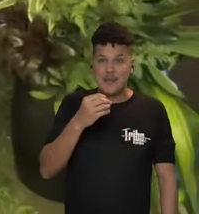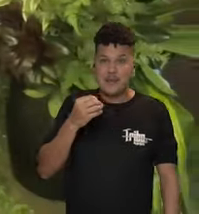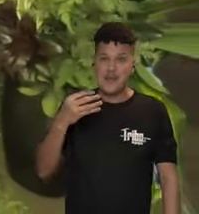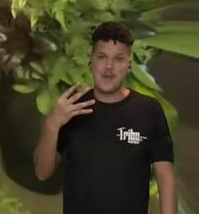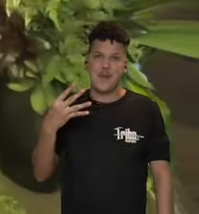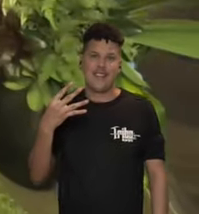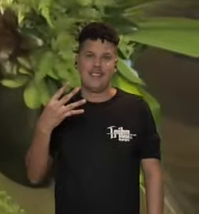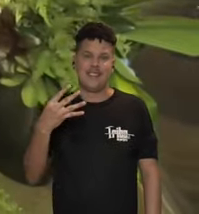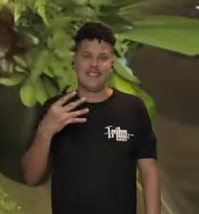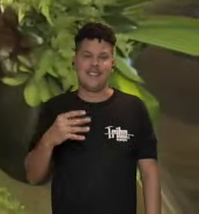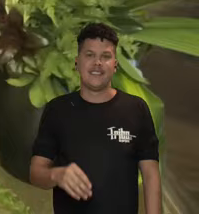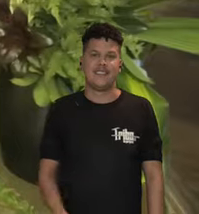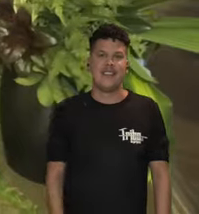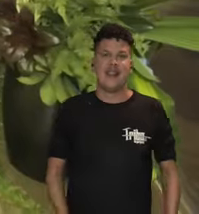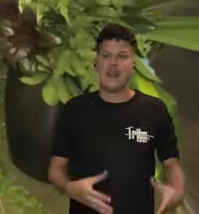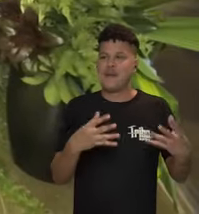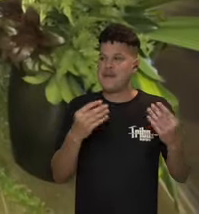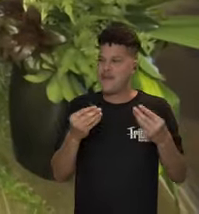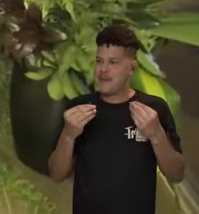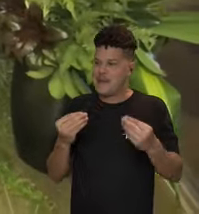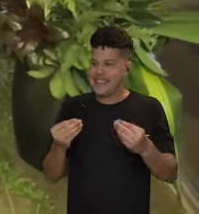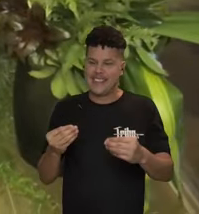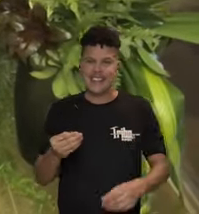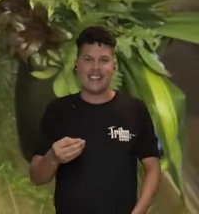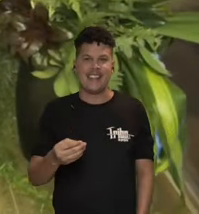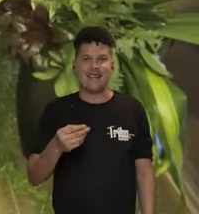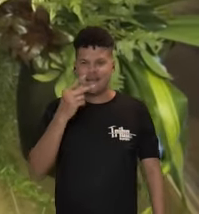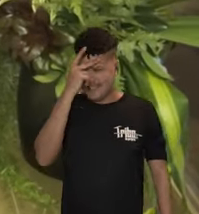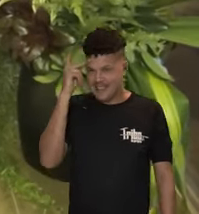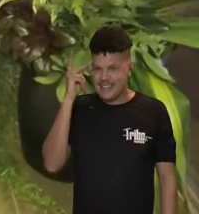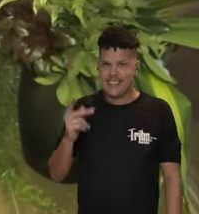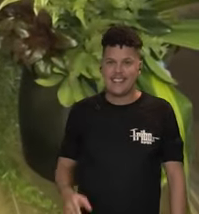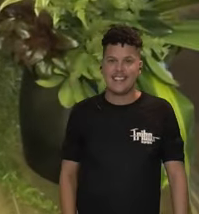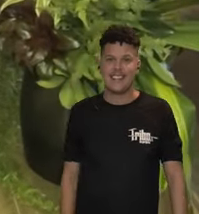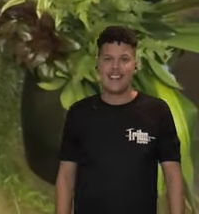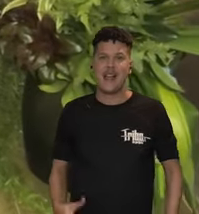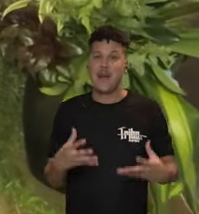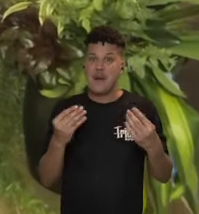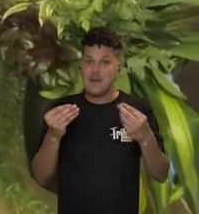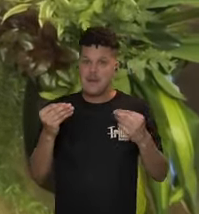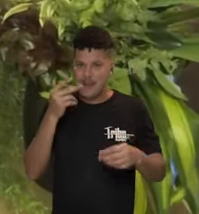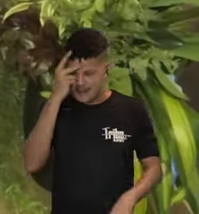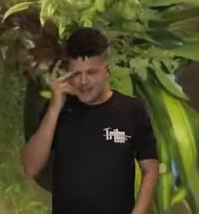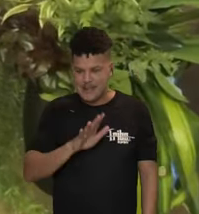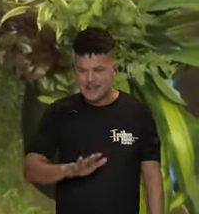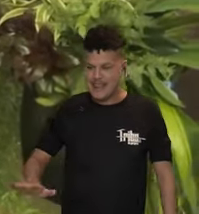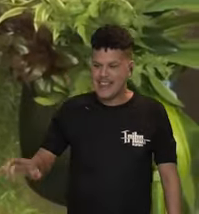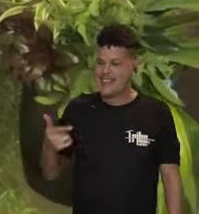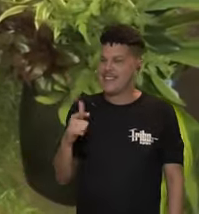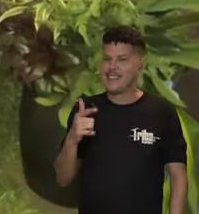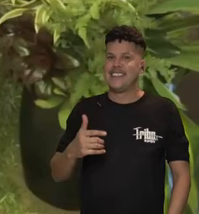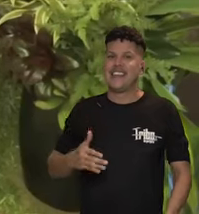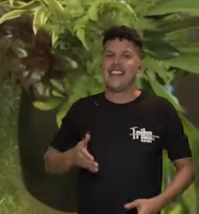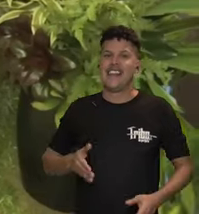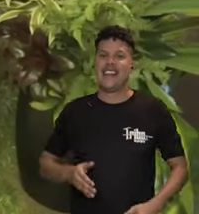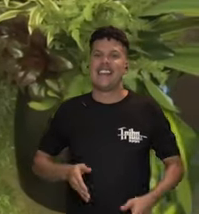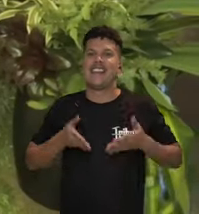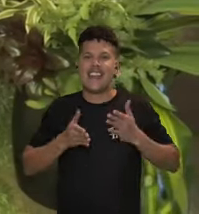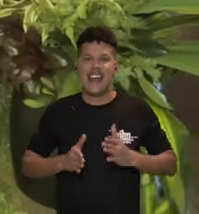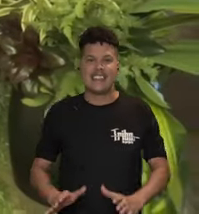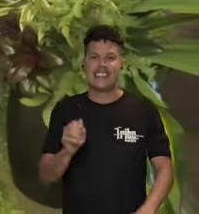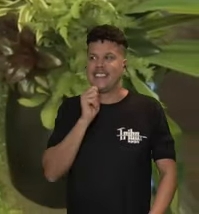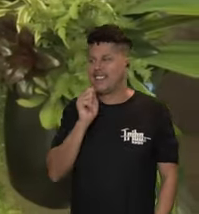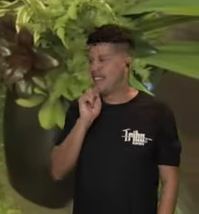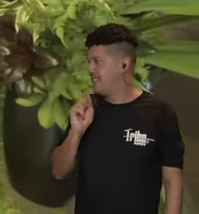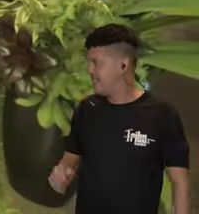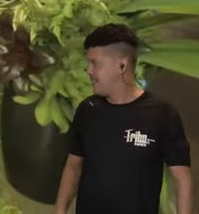2004, é isso? Tem muita pessoa nascida já, não viu? Tem muito moleque de hoje que não tinha nascido, né, mano?